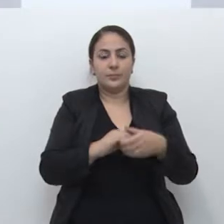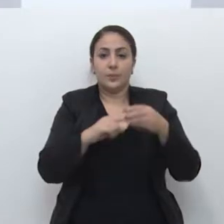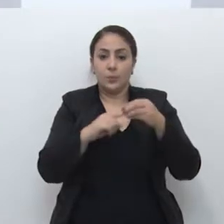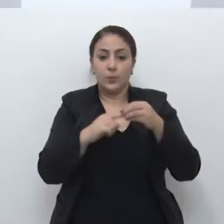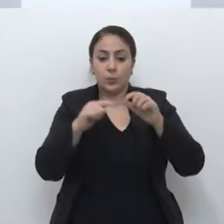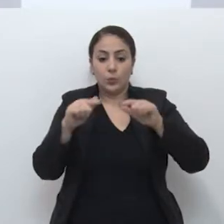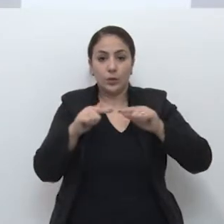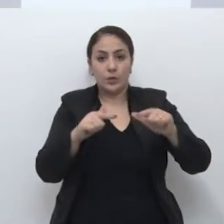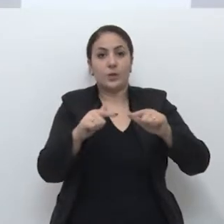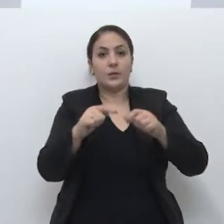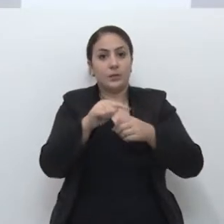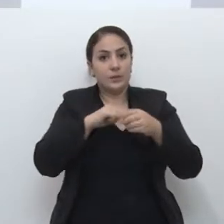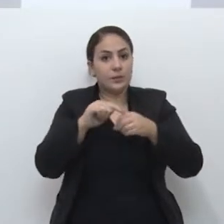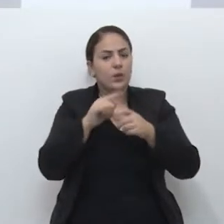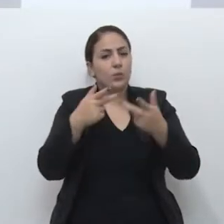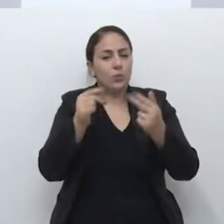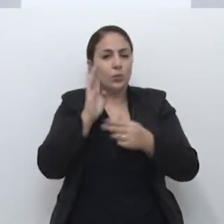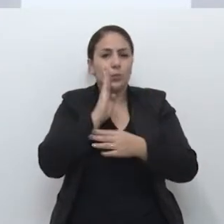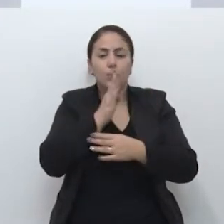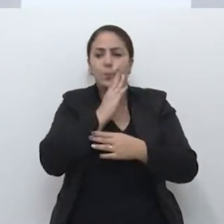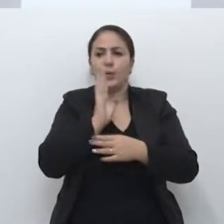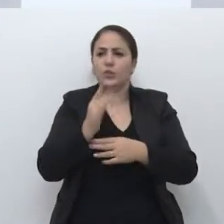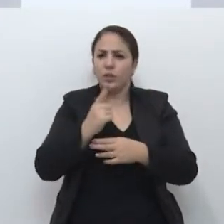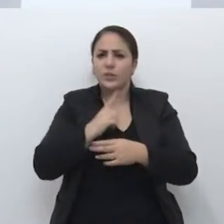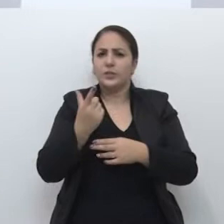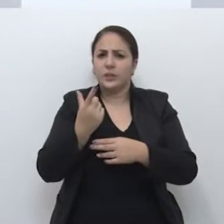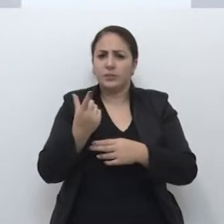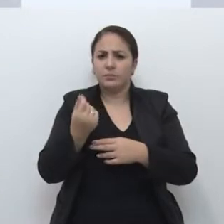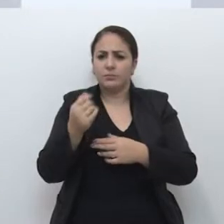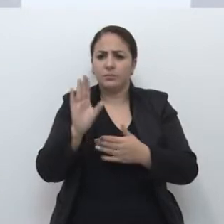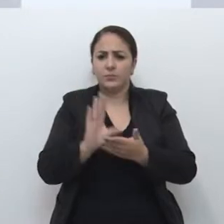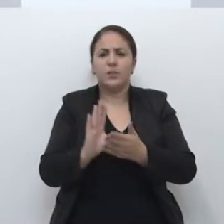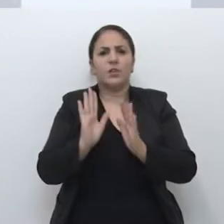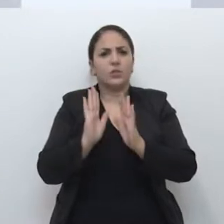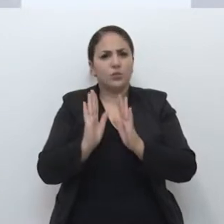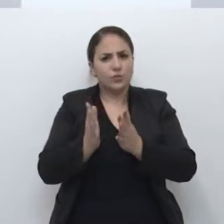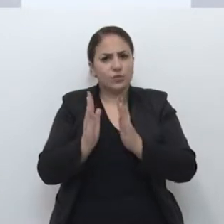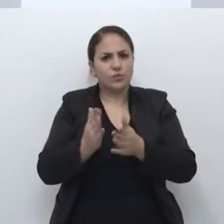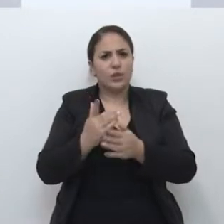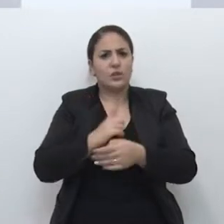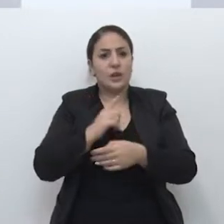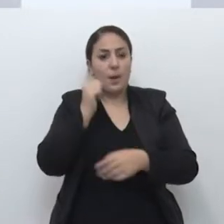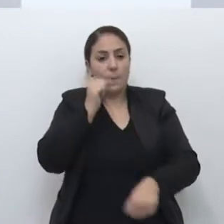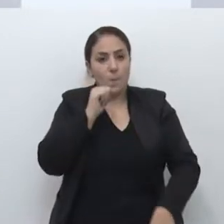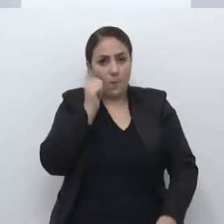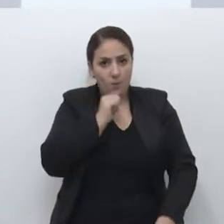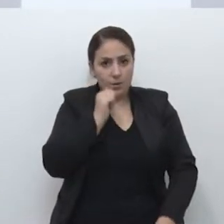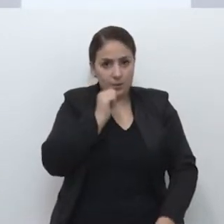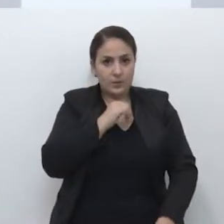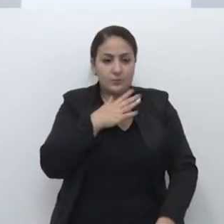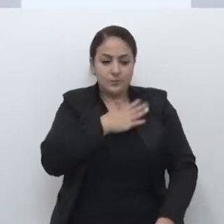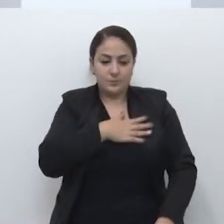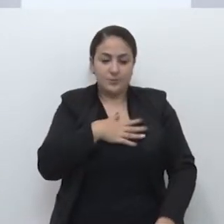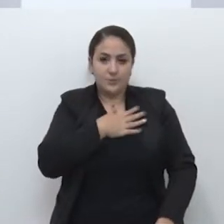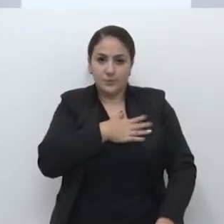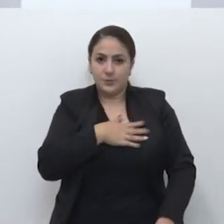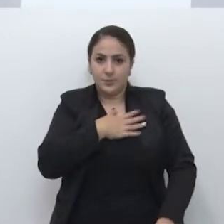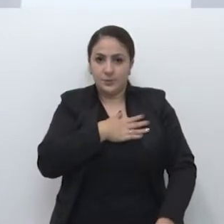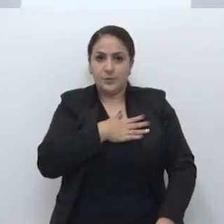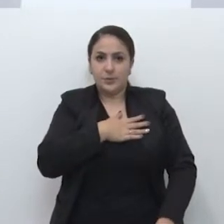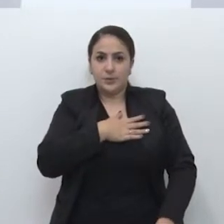de forma individual, eles já dispõem desse serviço, eles já fornecem a mulher que se